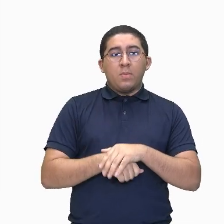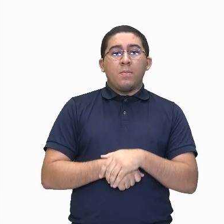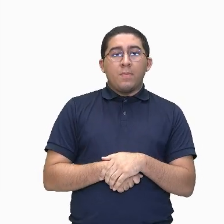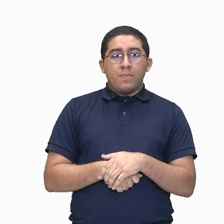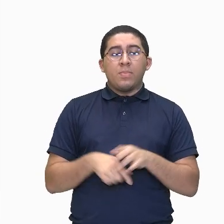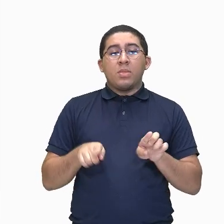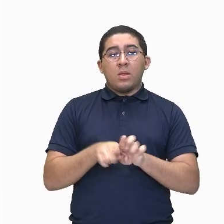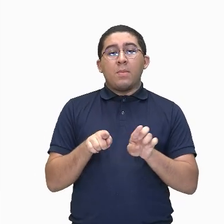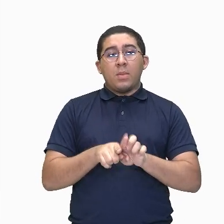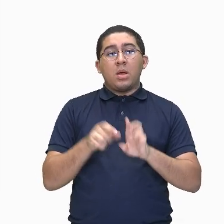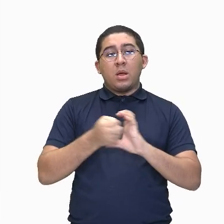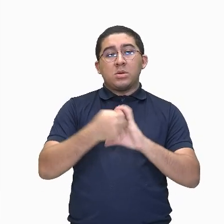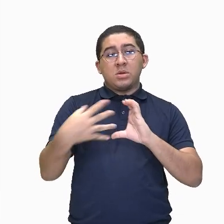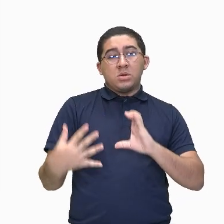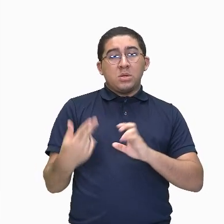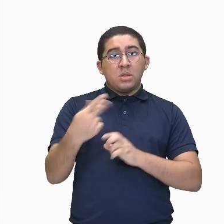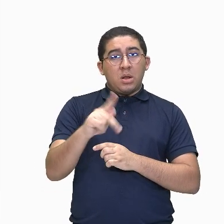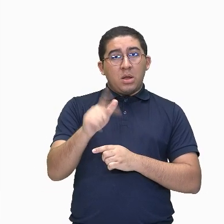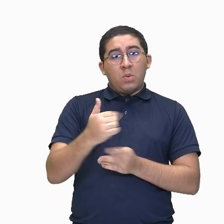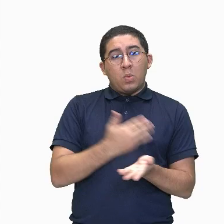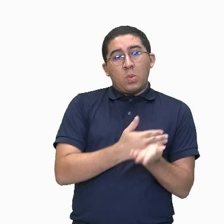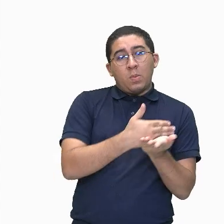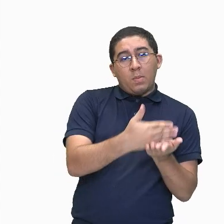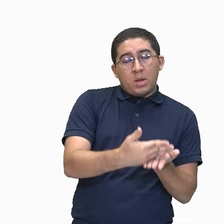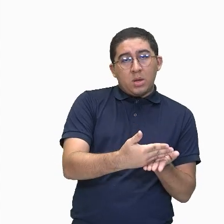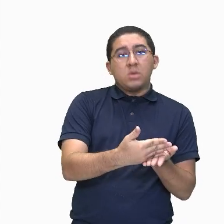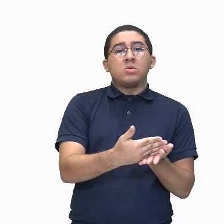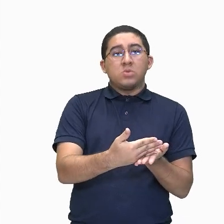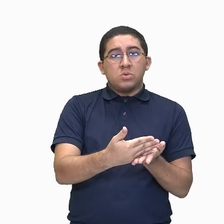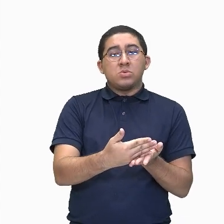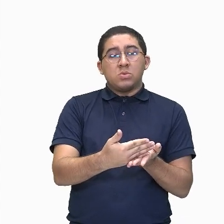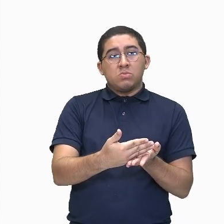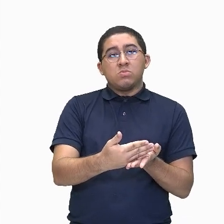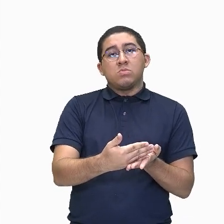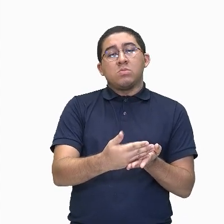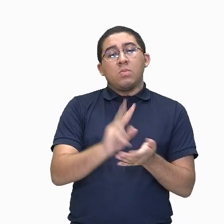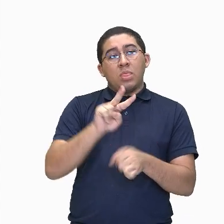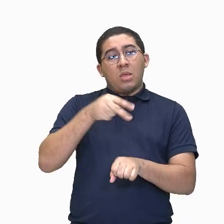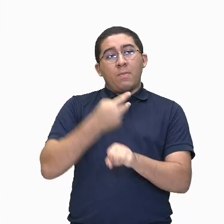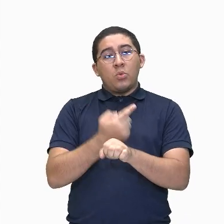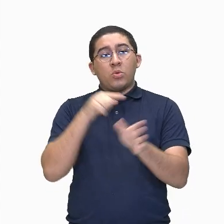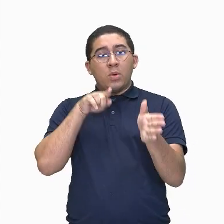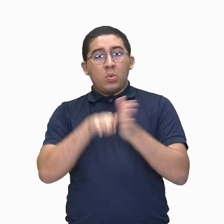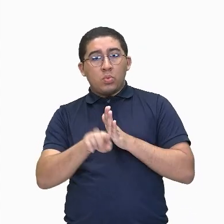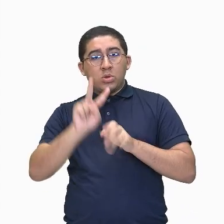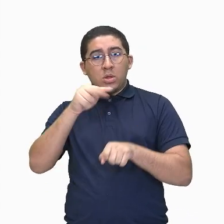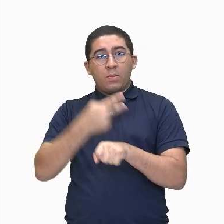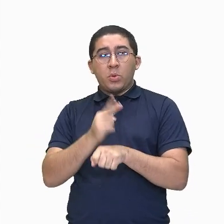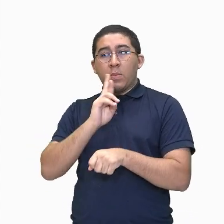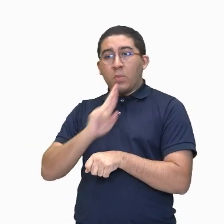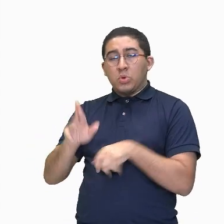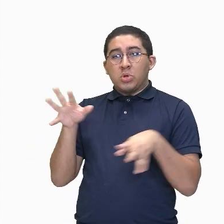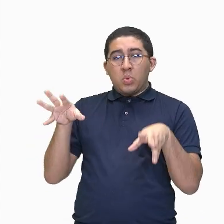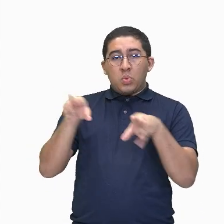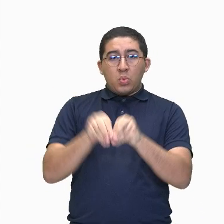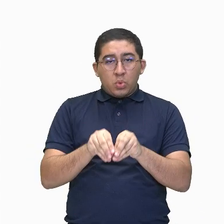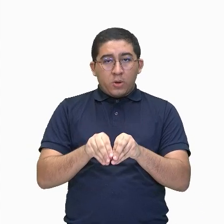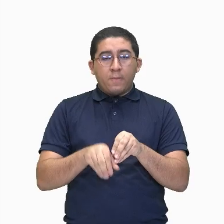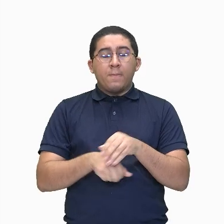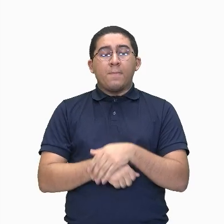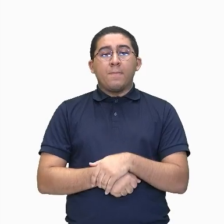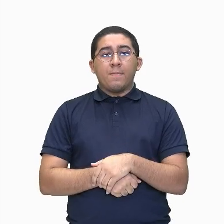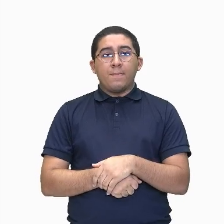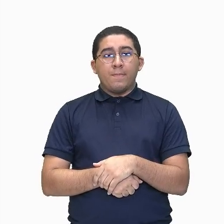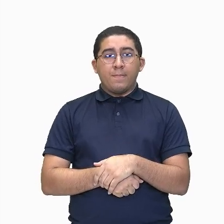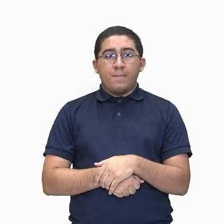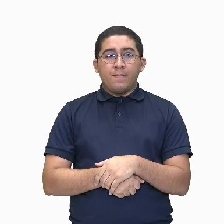as características, que é a introdução, que vem com, depois segue as perguntas e as respostas, e a conclusão, ou seja, início, meio